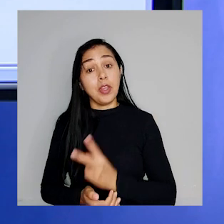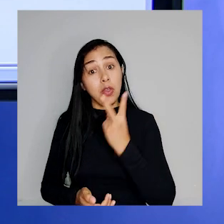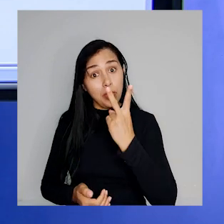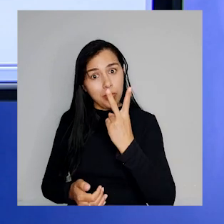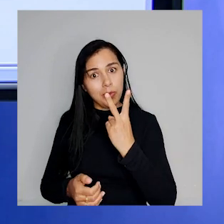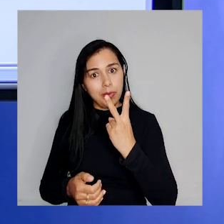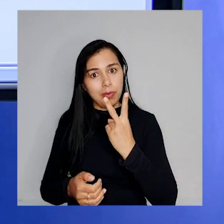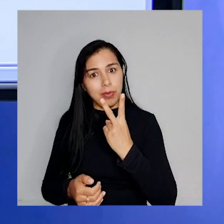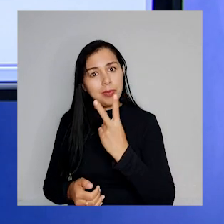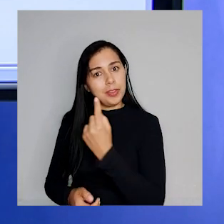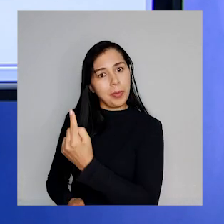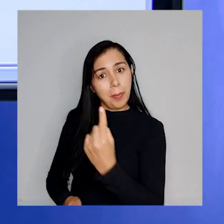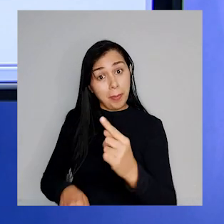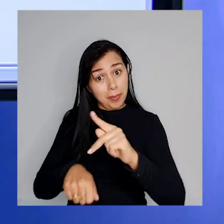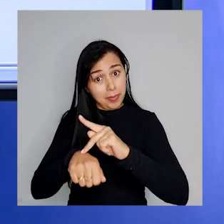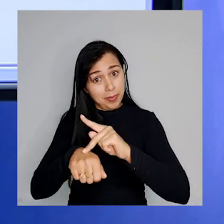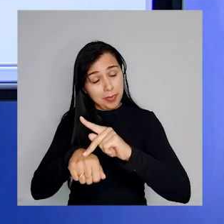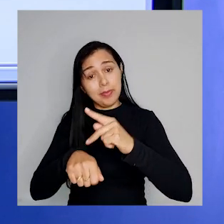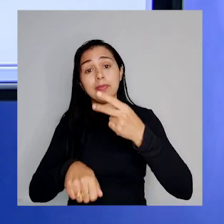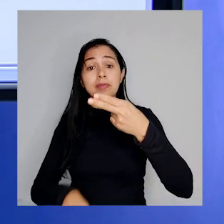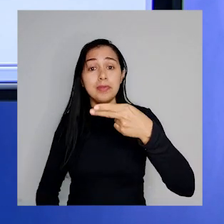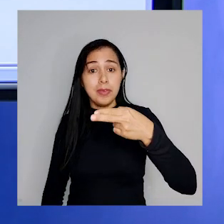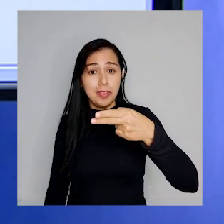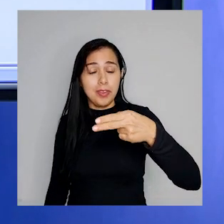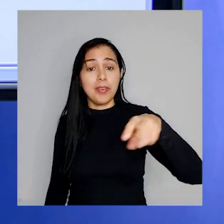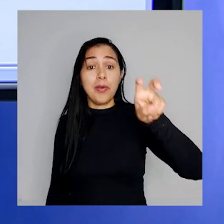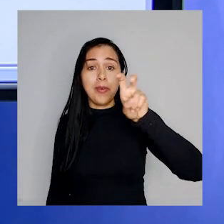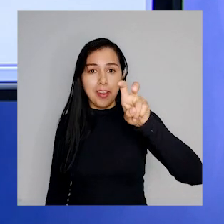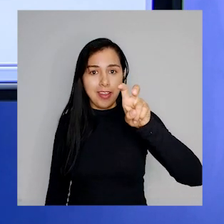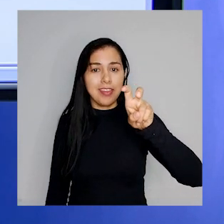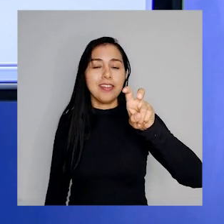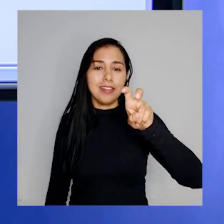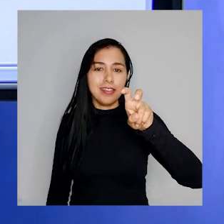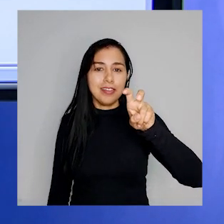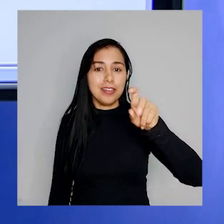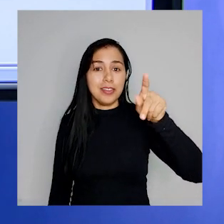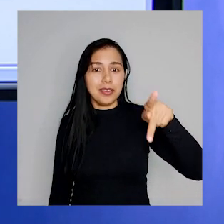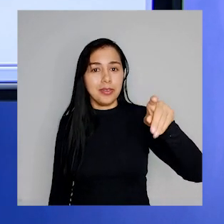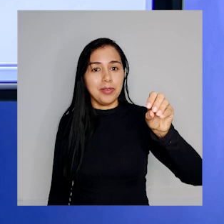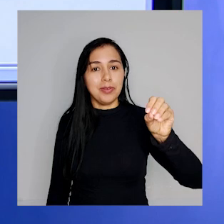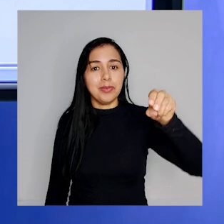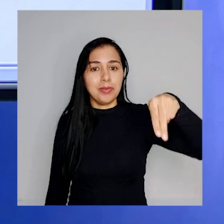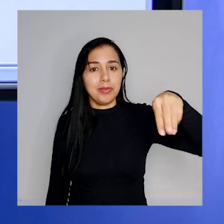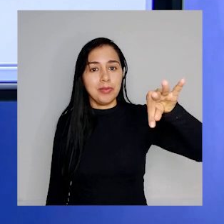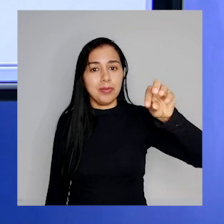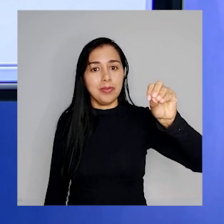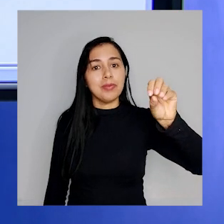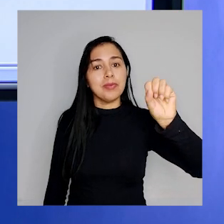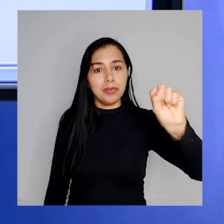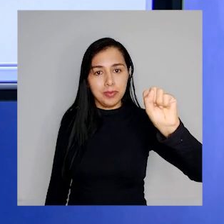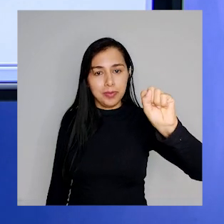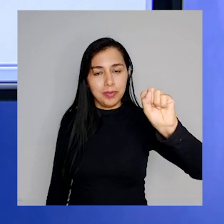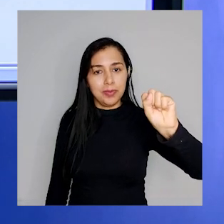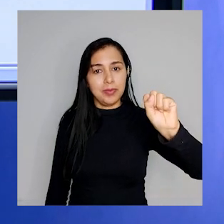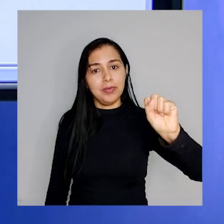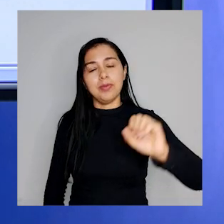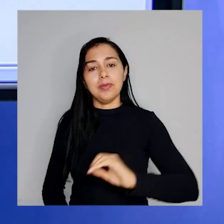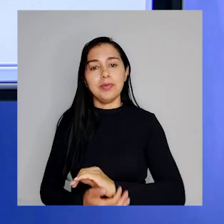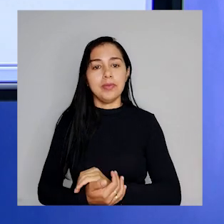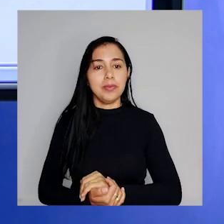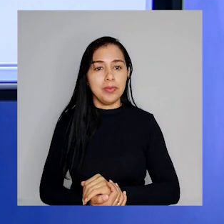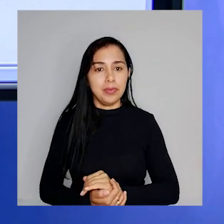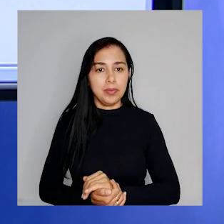beleza? Trazendo aquela conclusão que cada pino preto é equivalente a 5